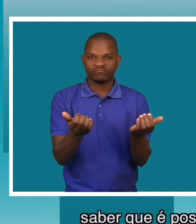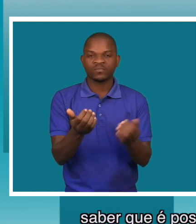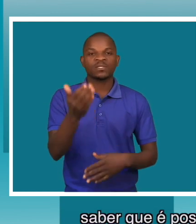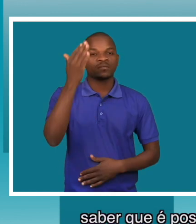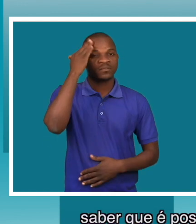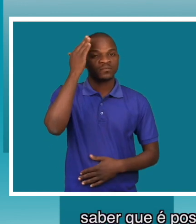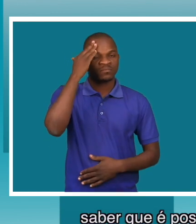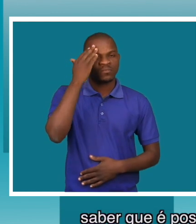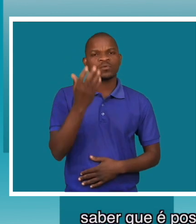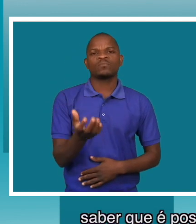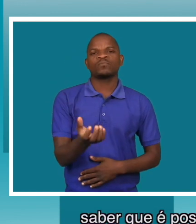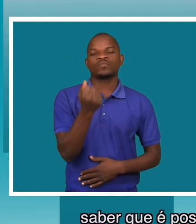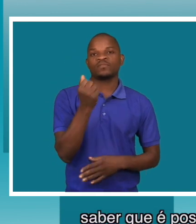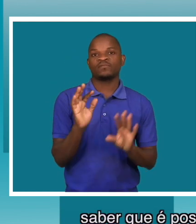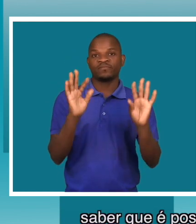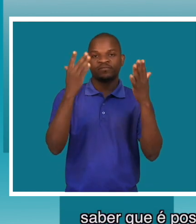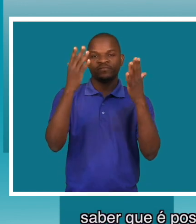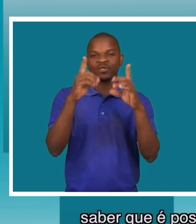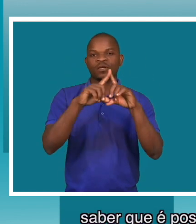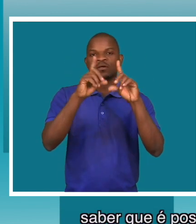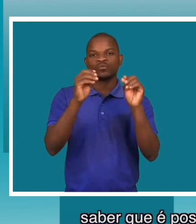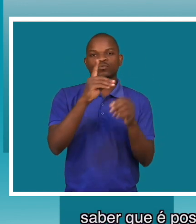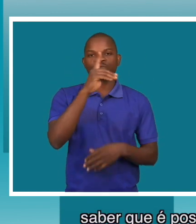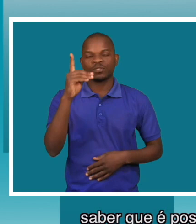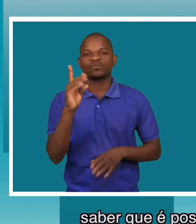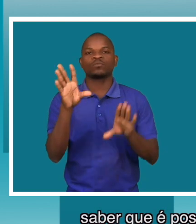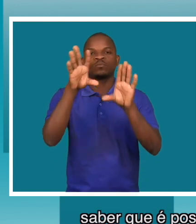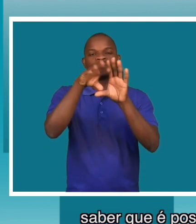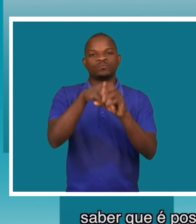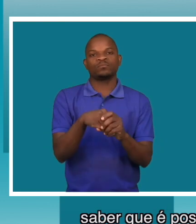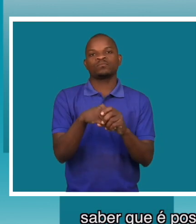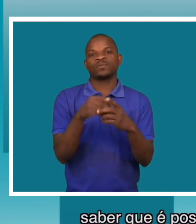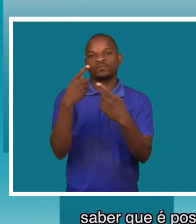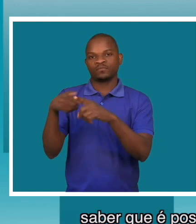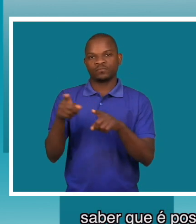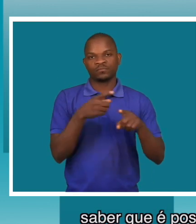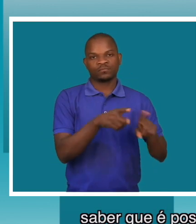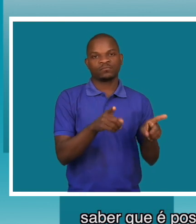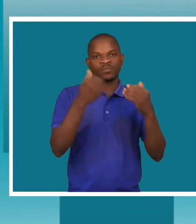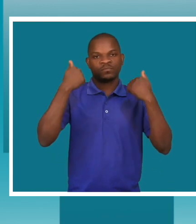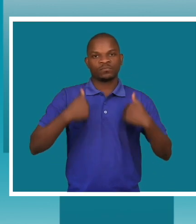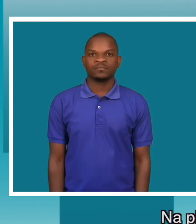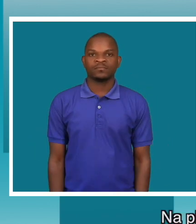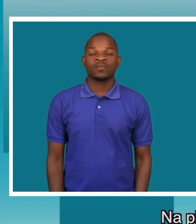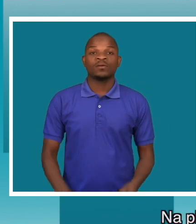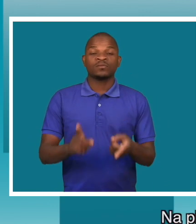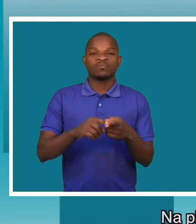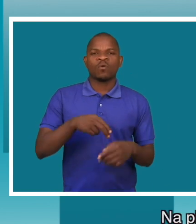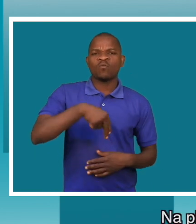sabermos que é possível viver esta diferença, nesta diversidade que nós temos como seres humanos.